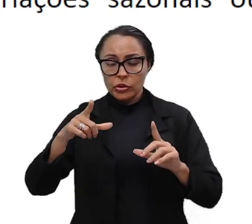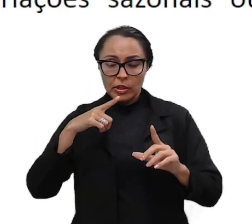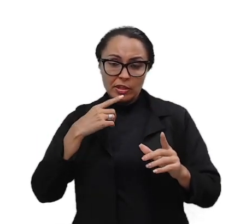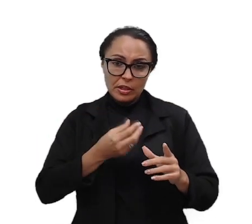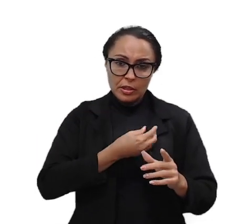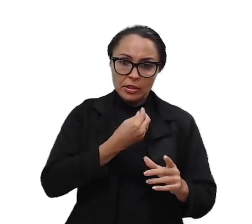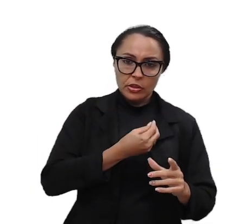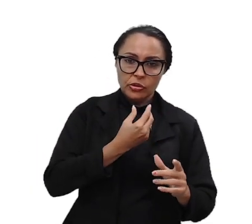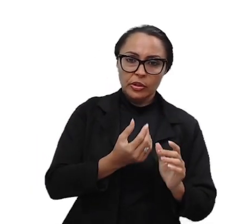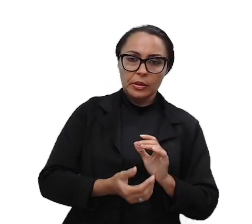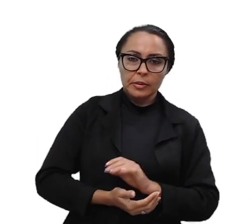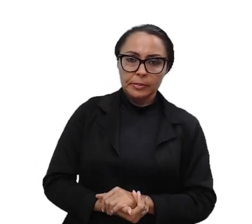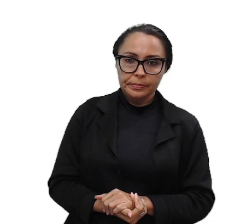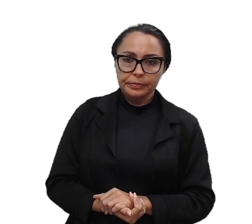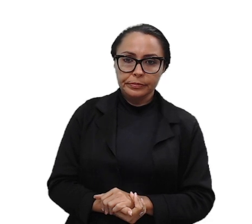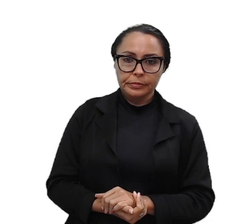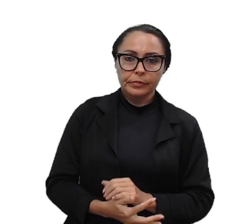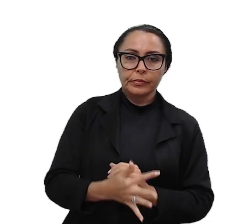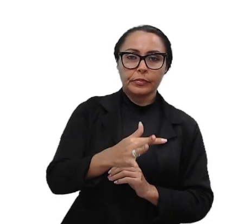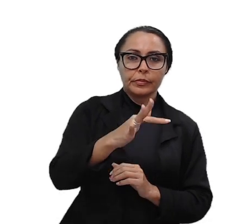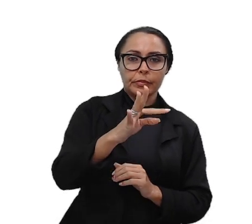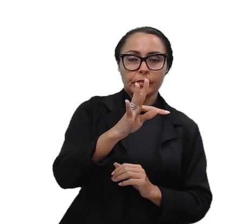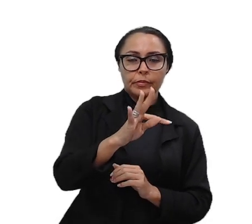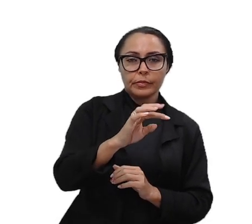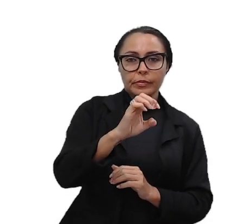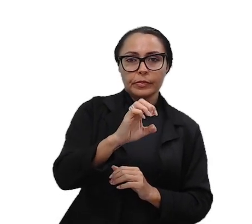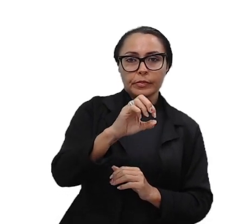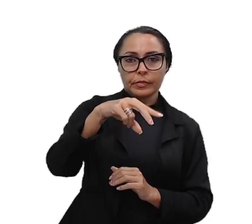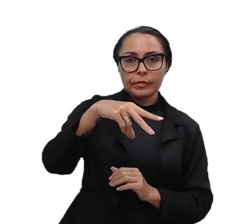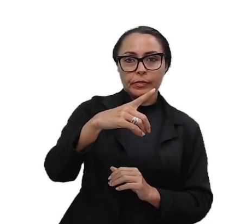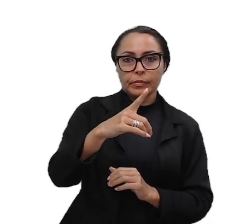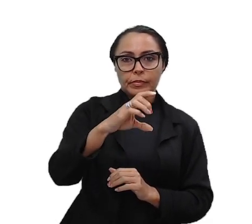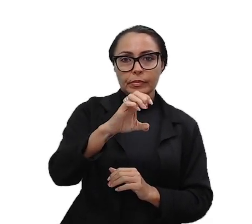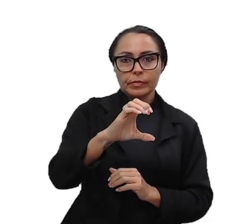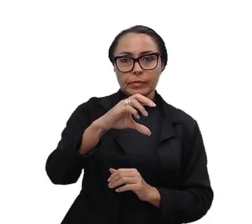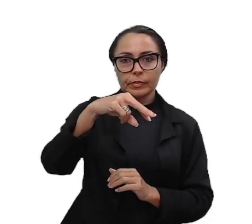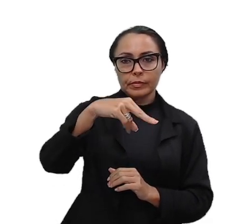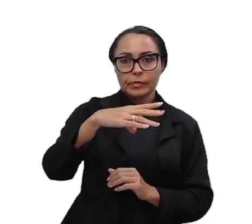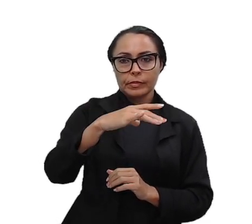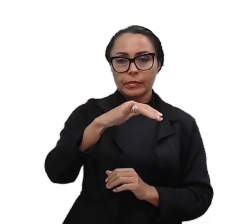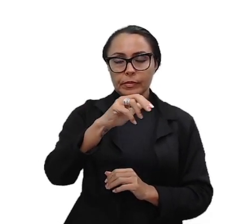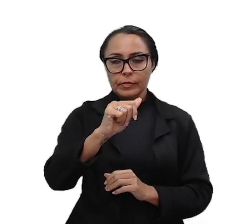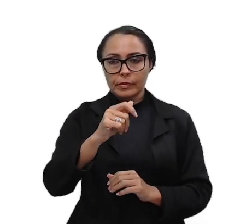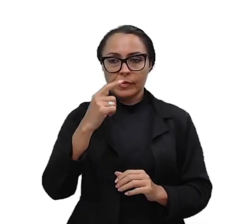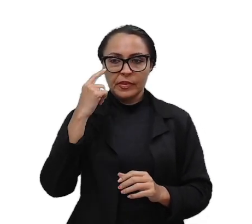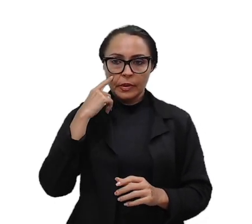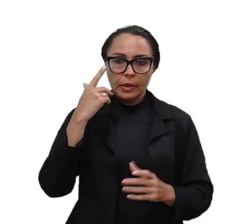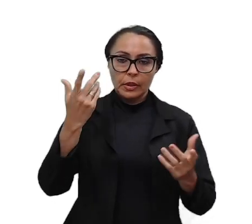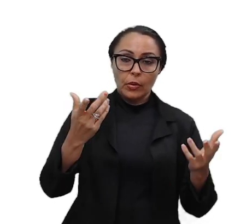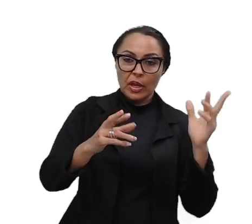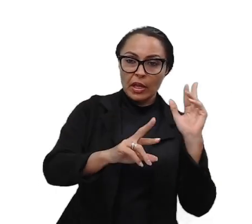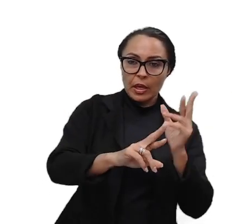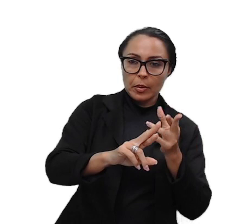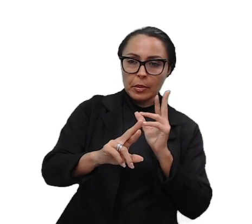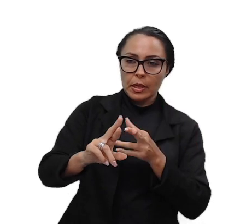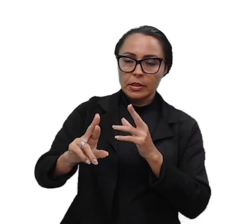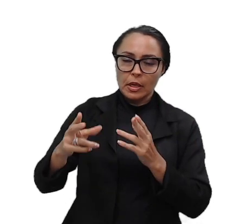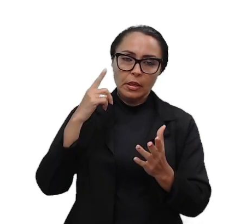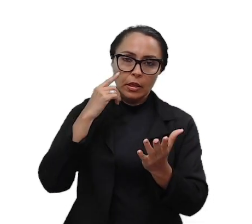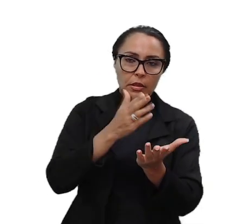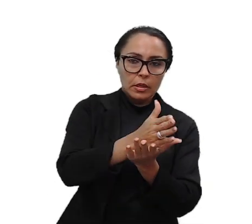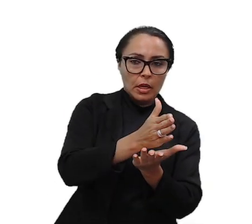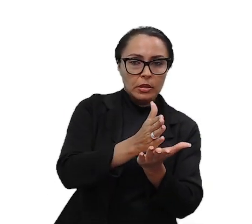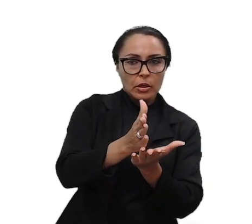variações aleatórias. Tendência. O componente tendência em uma série temporal de demandas representa a direção geral